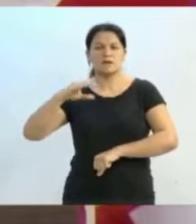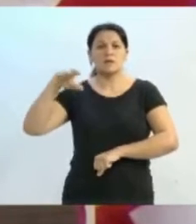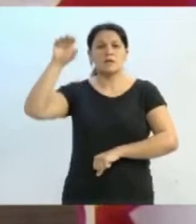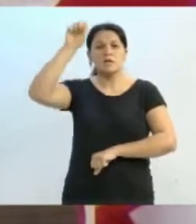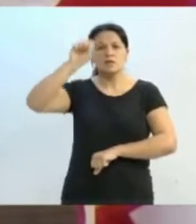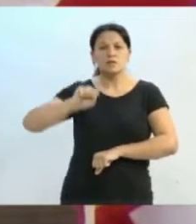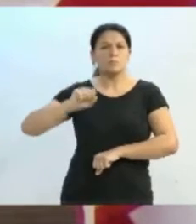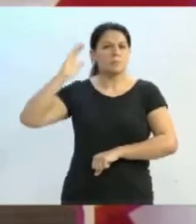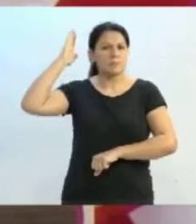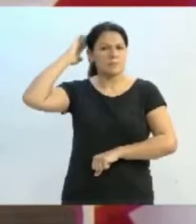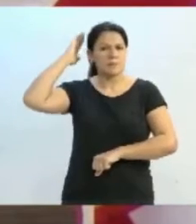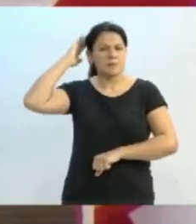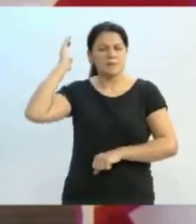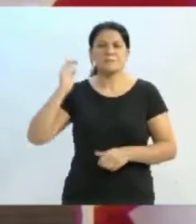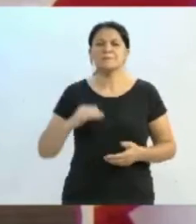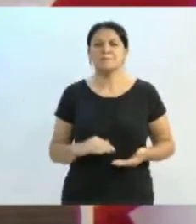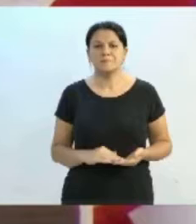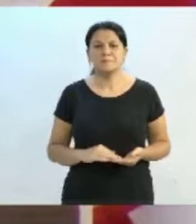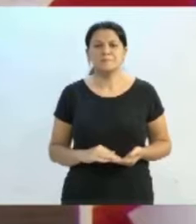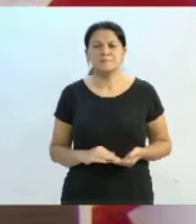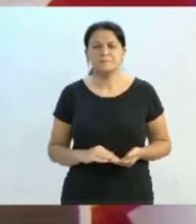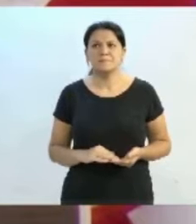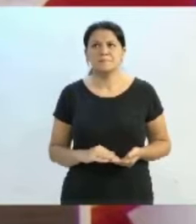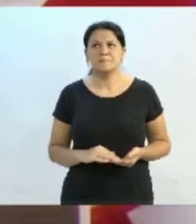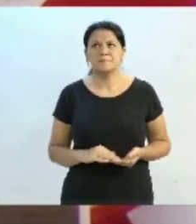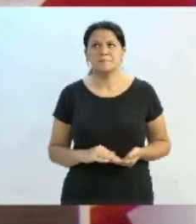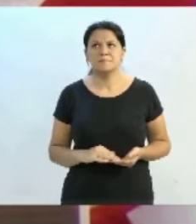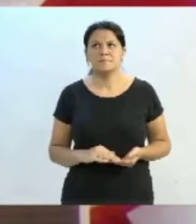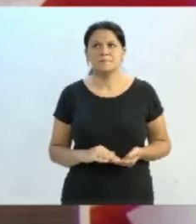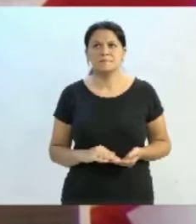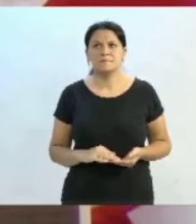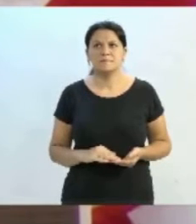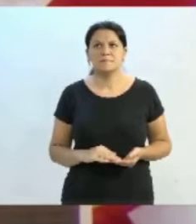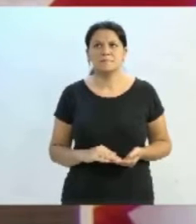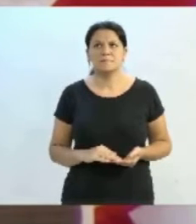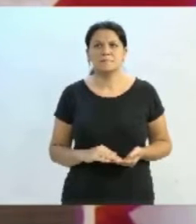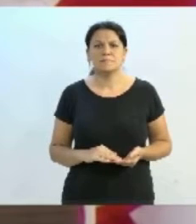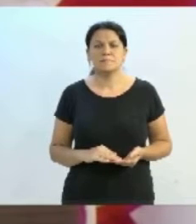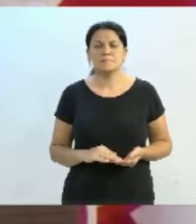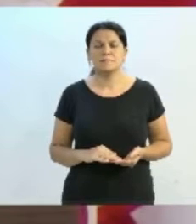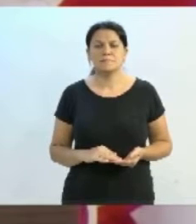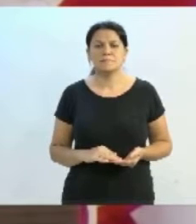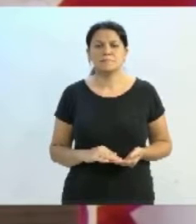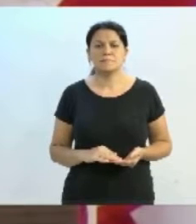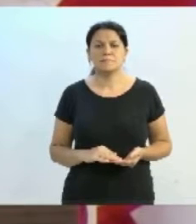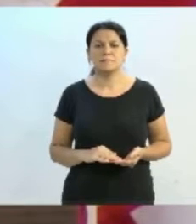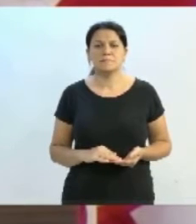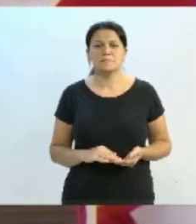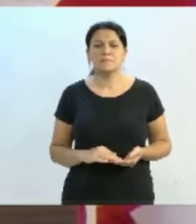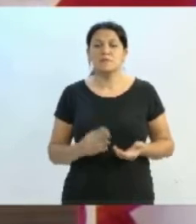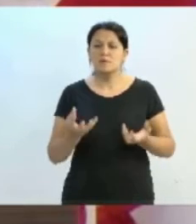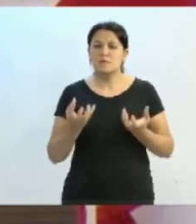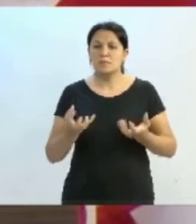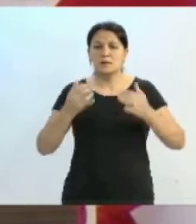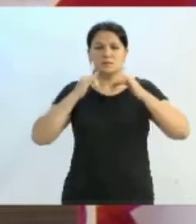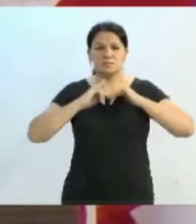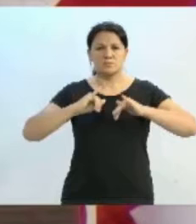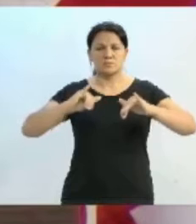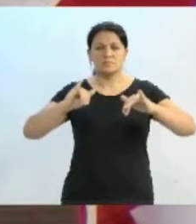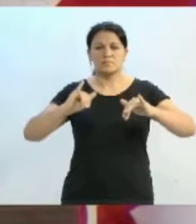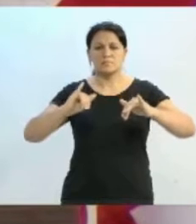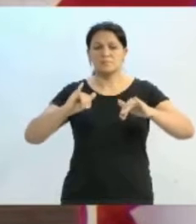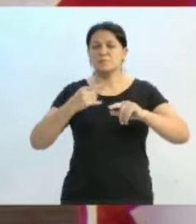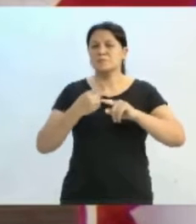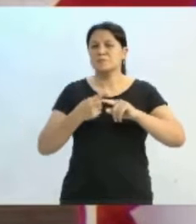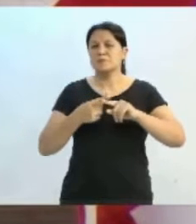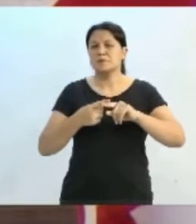do Paraná e e eu faço questão de registrar aqui Vereador Maurício porque até inclusive foi